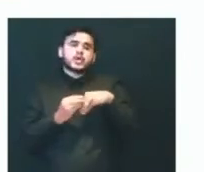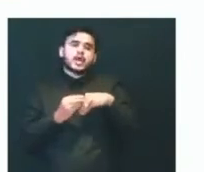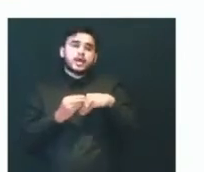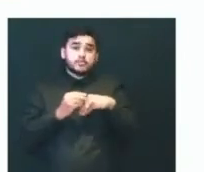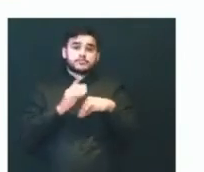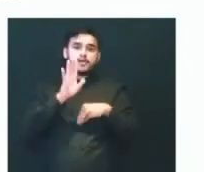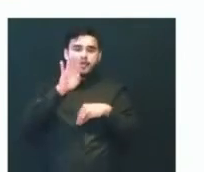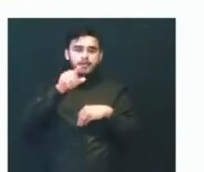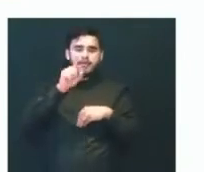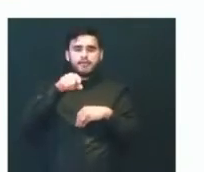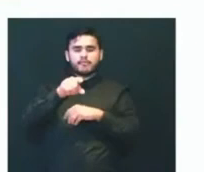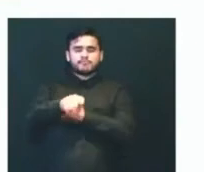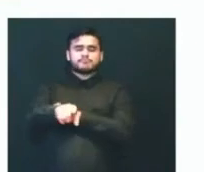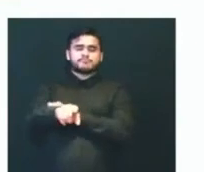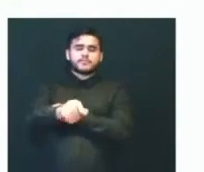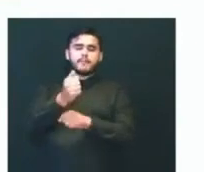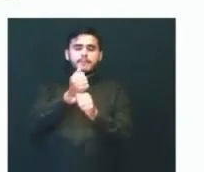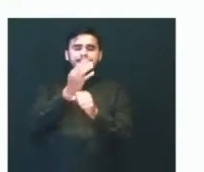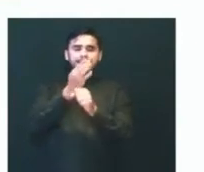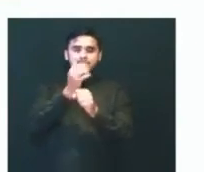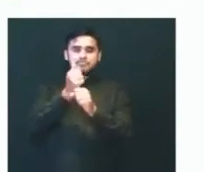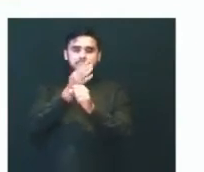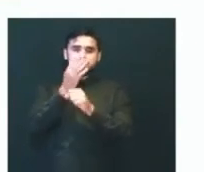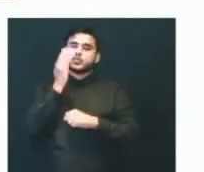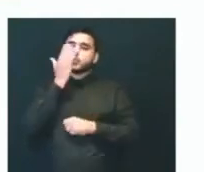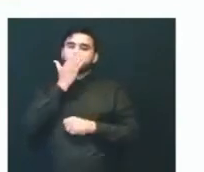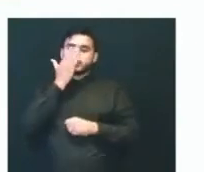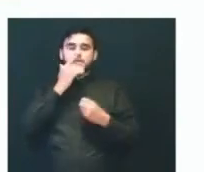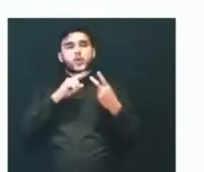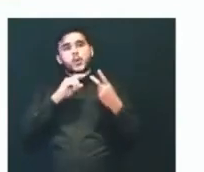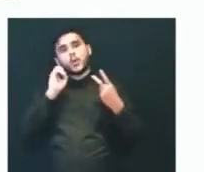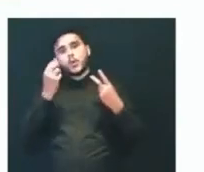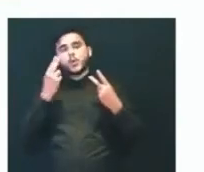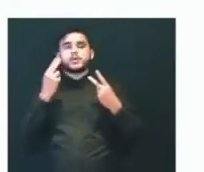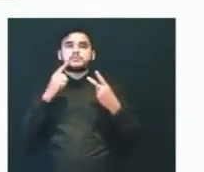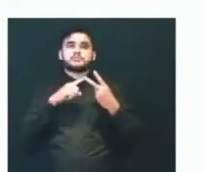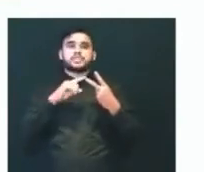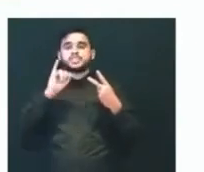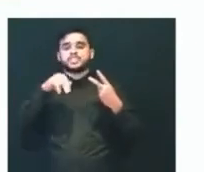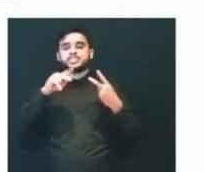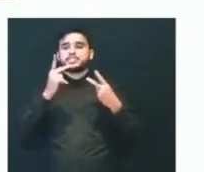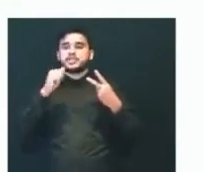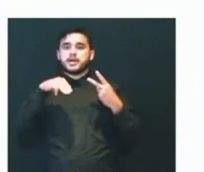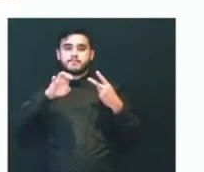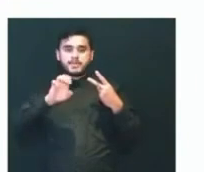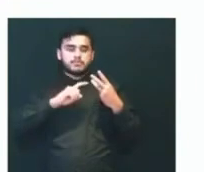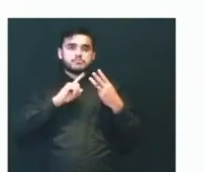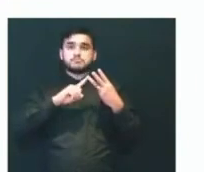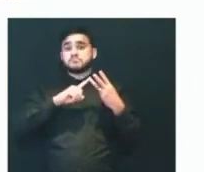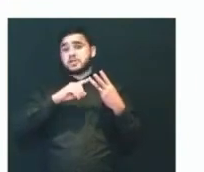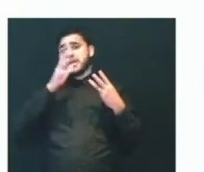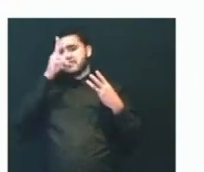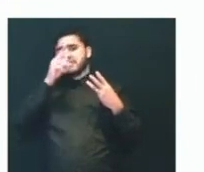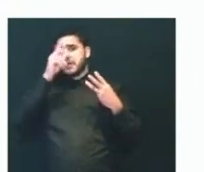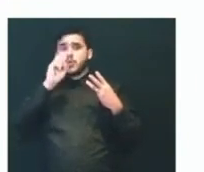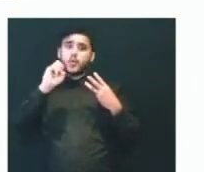a batata doce, ou então a macaxeira, ou então o inhame, processado, né, machucado, e a carnezinha no meio, frango ou carne